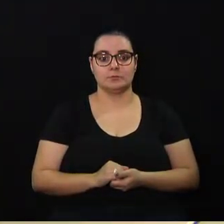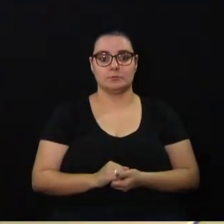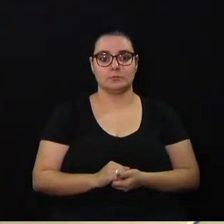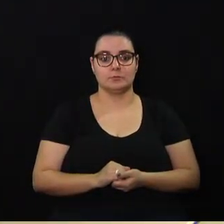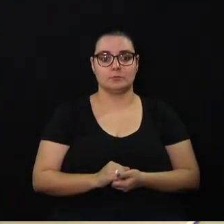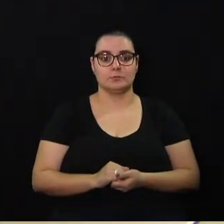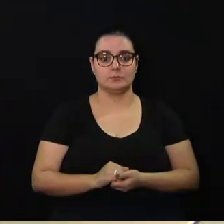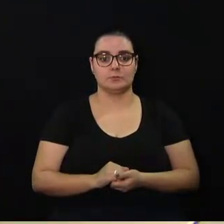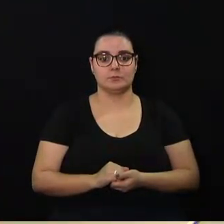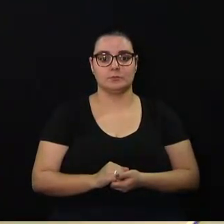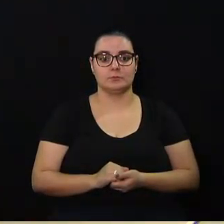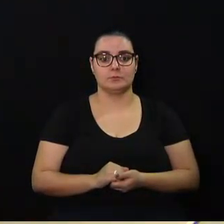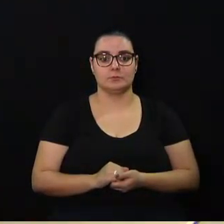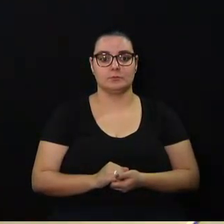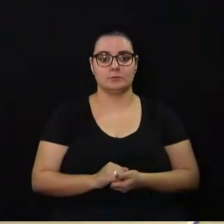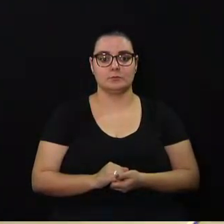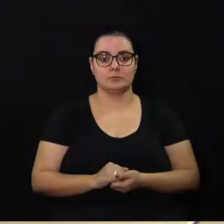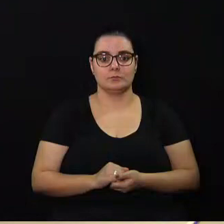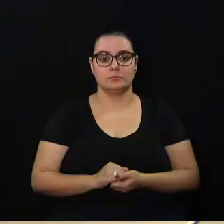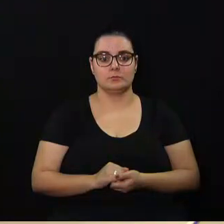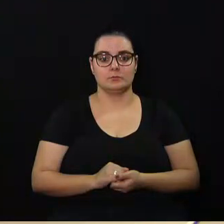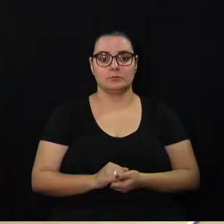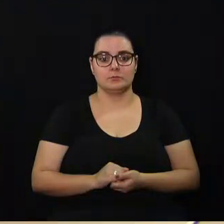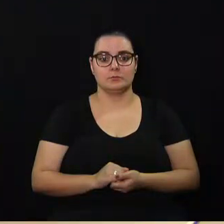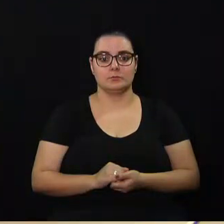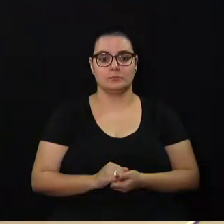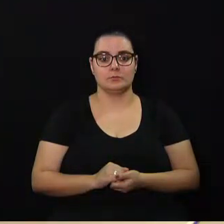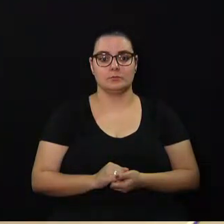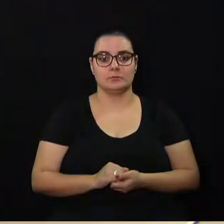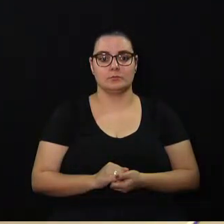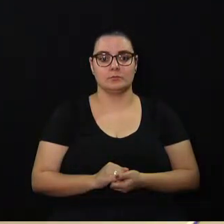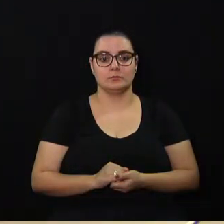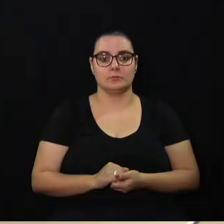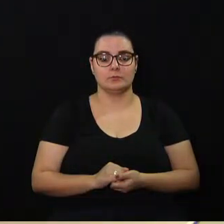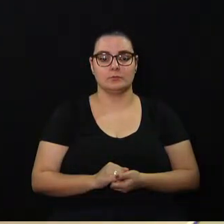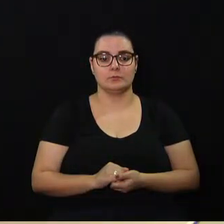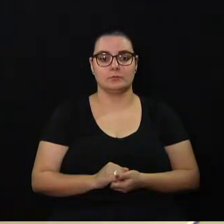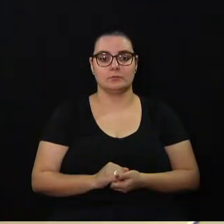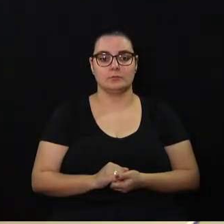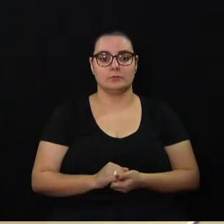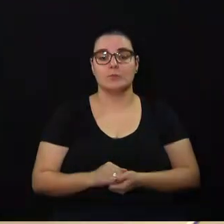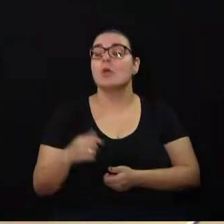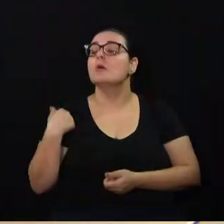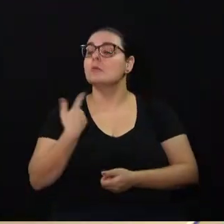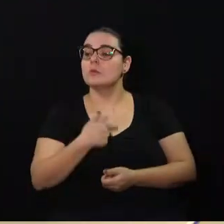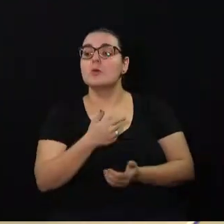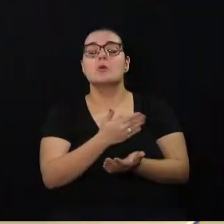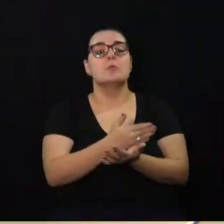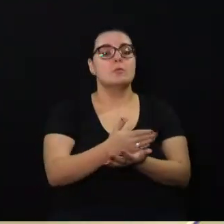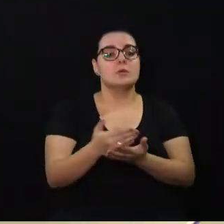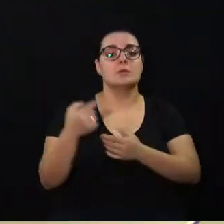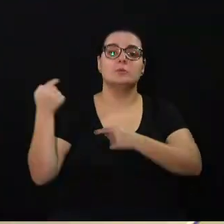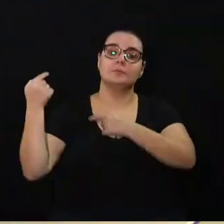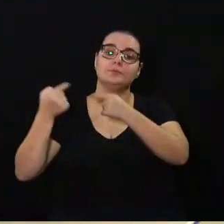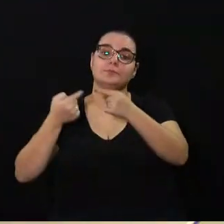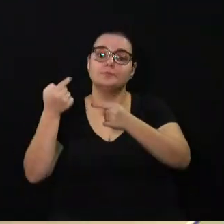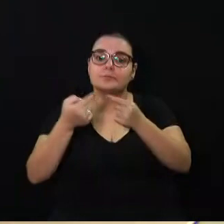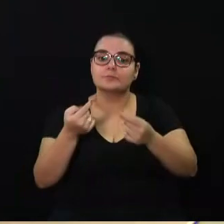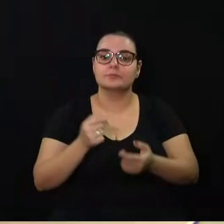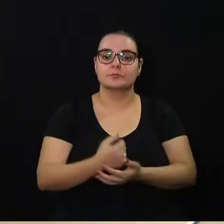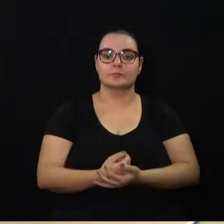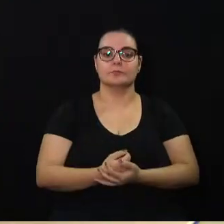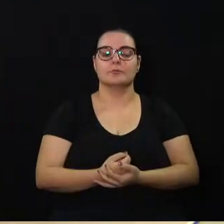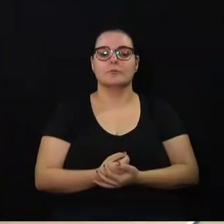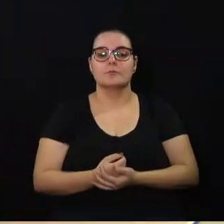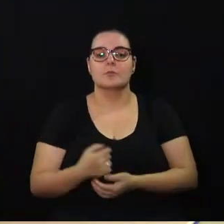então agora tá então pra gente começar um pouquinho a discussão a a gente